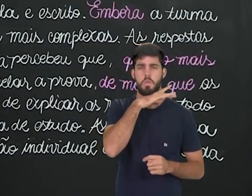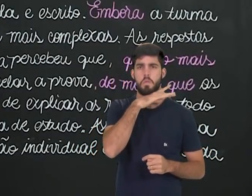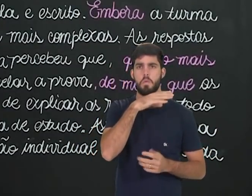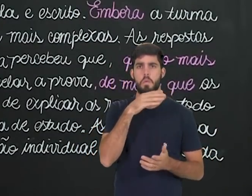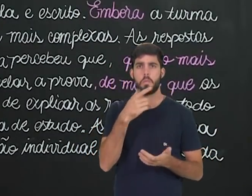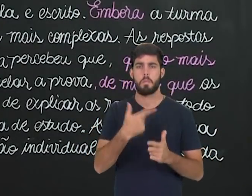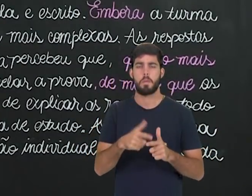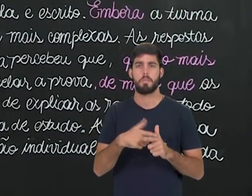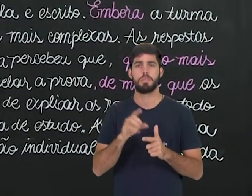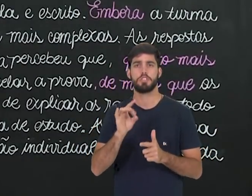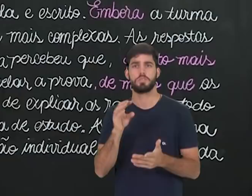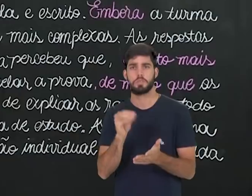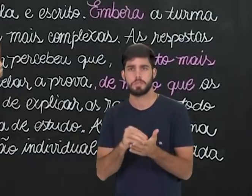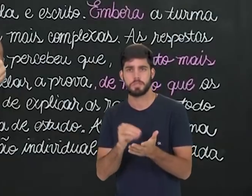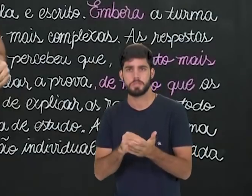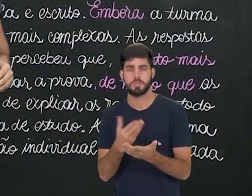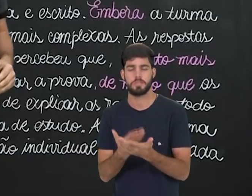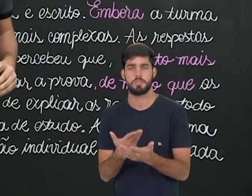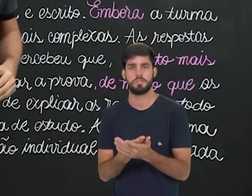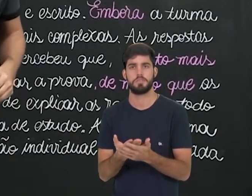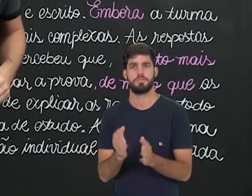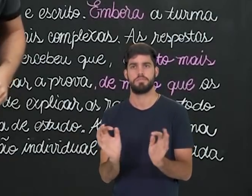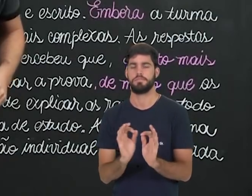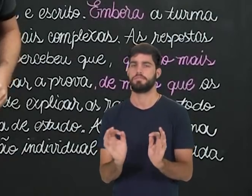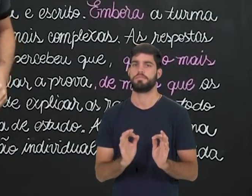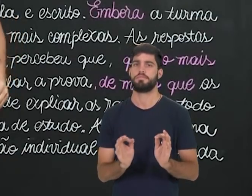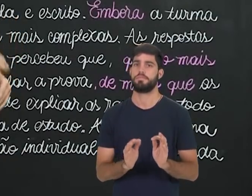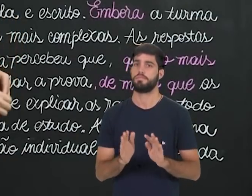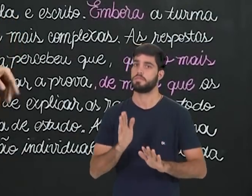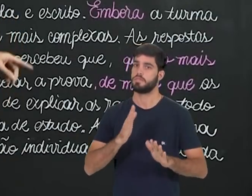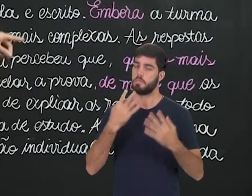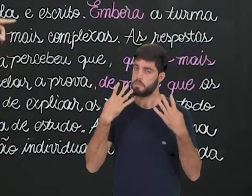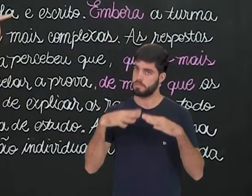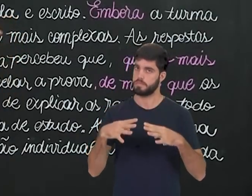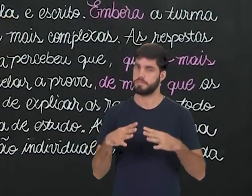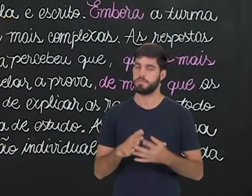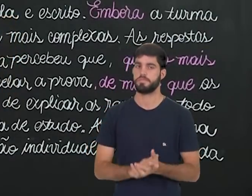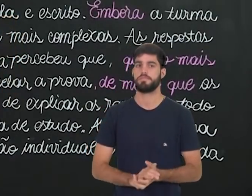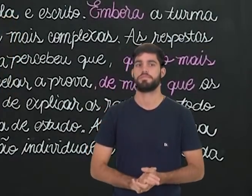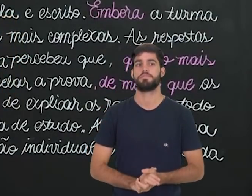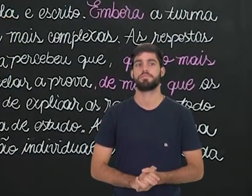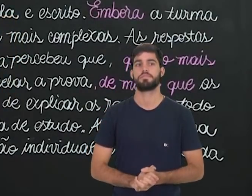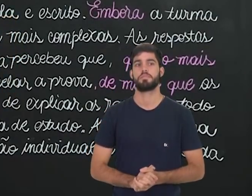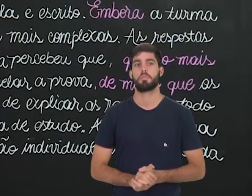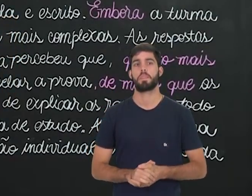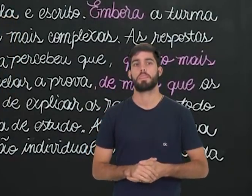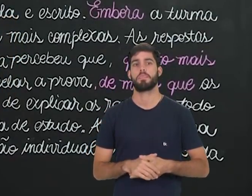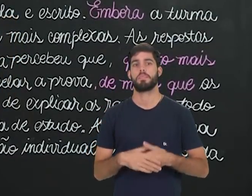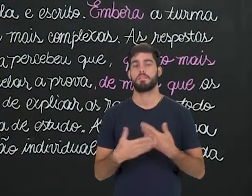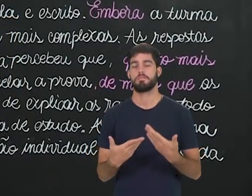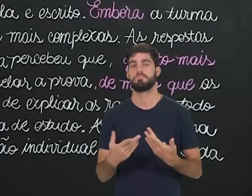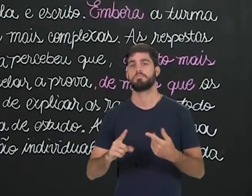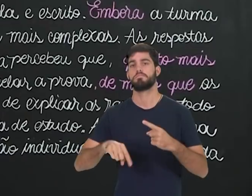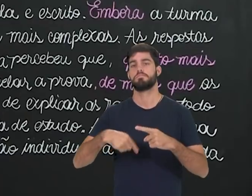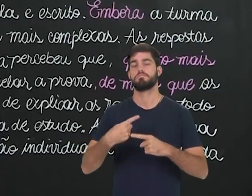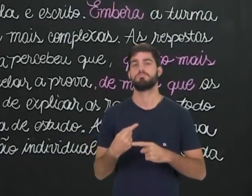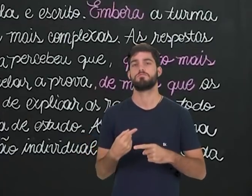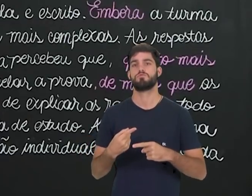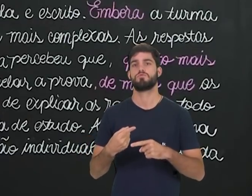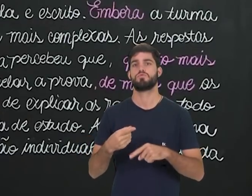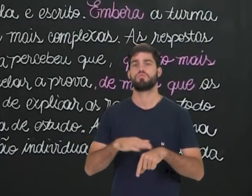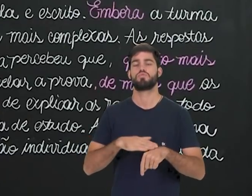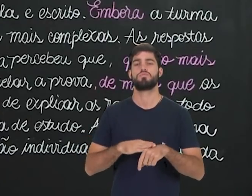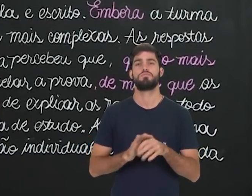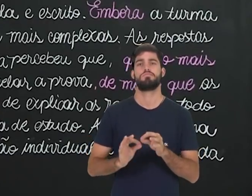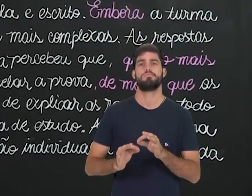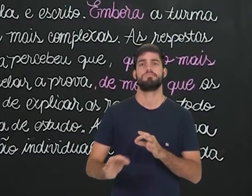a falta de estudo. Então, fique atento ao uso do se. Assim, após uma longa conversa,